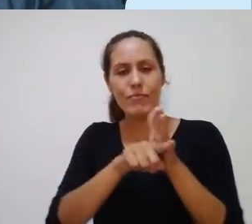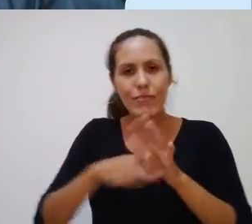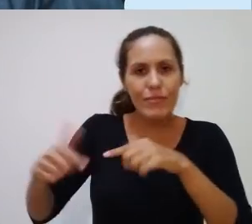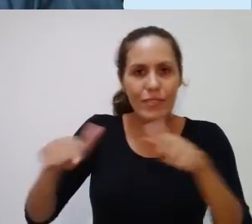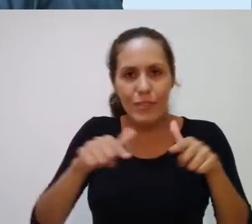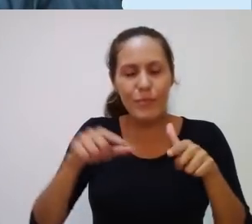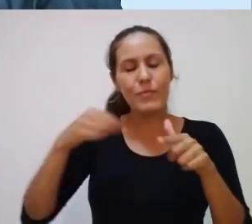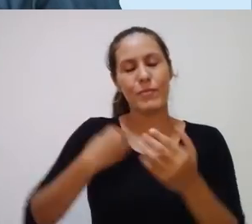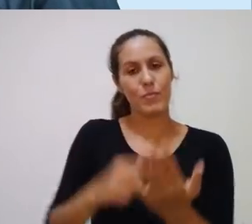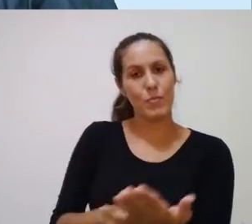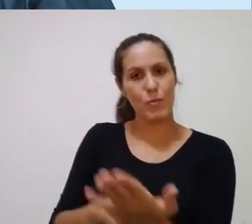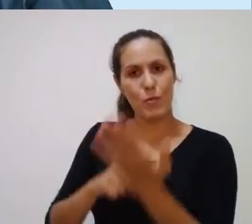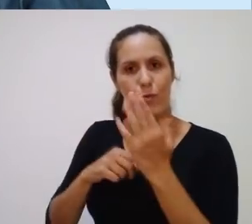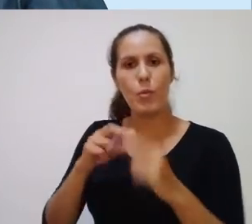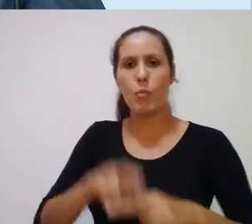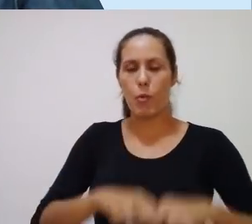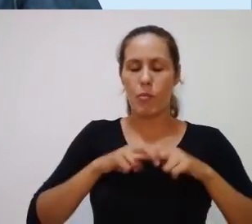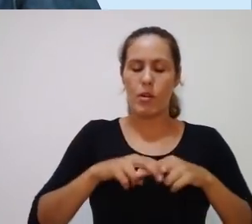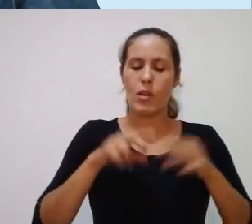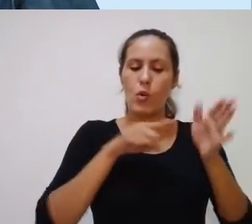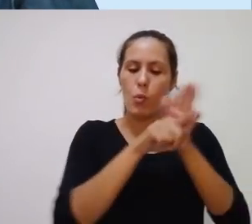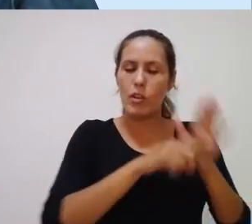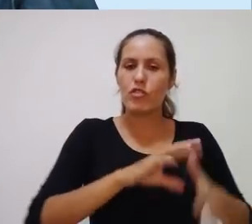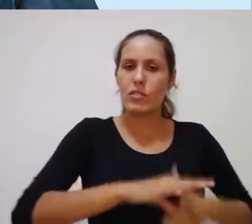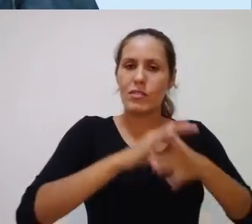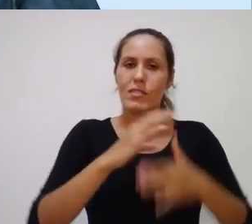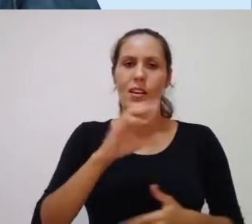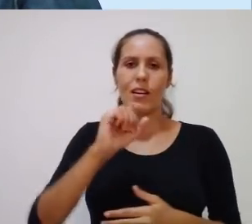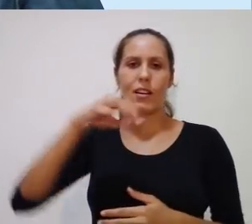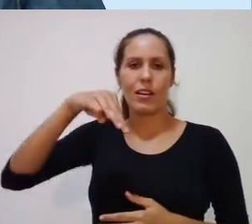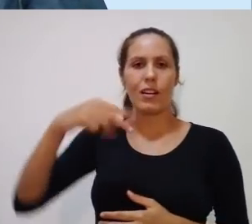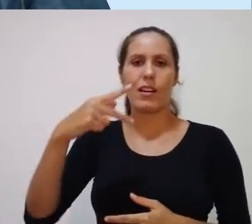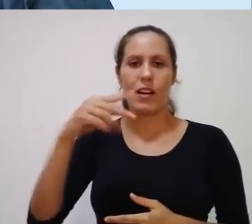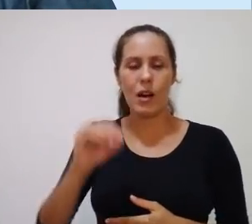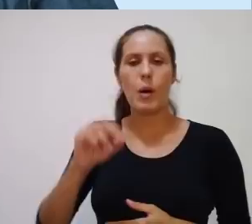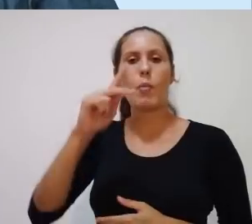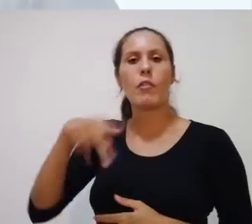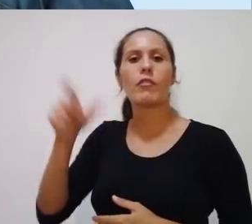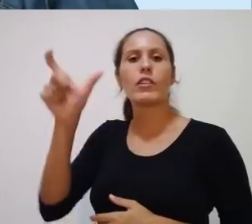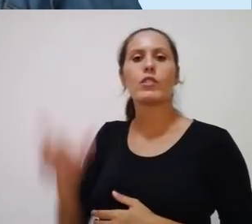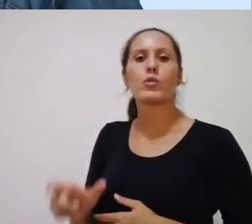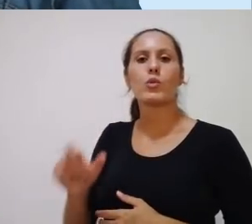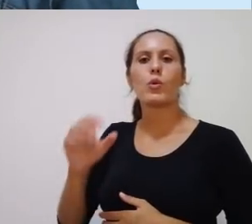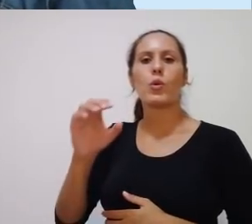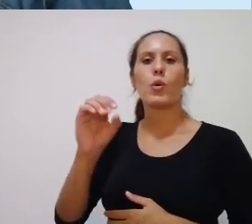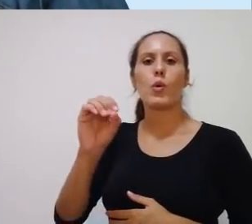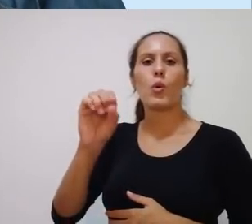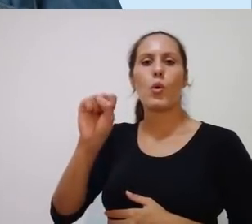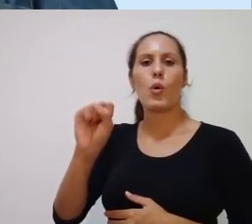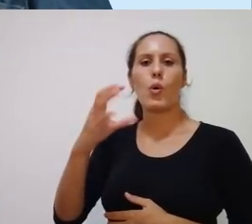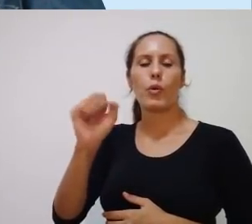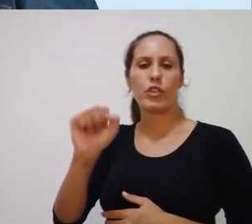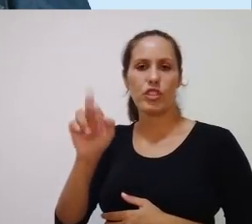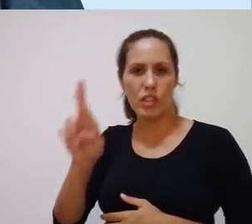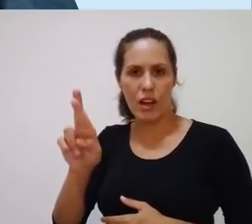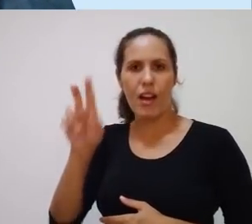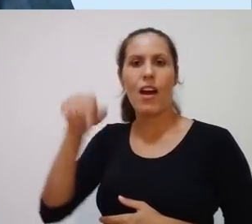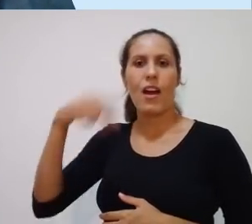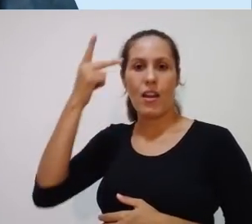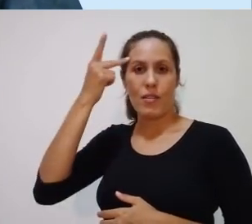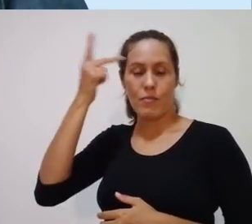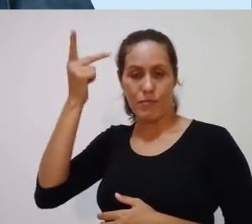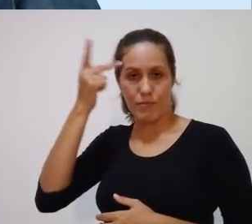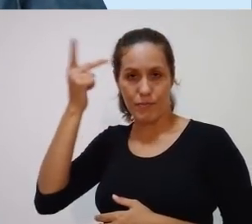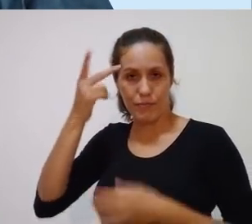de campo e de objetos documentais do professor Oscar Matsuura, que é paulista, descendente de